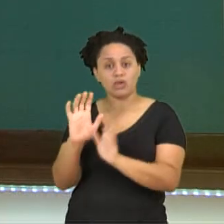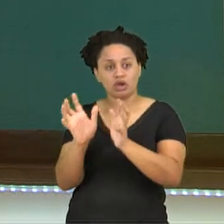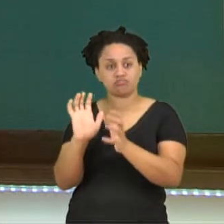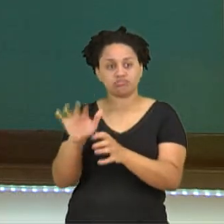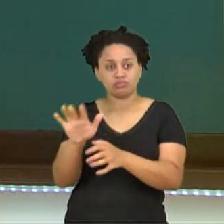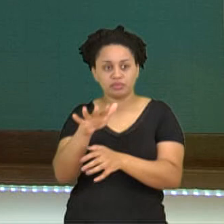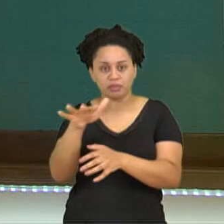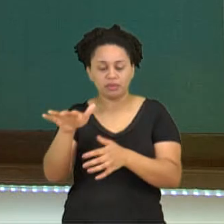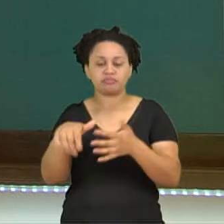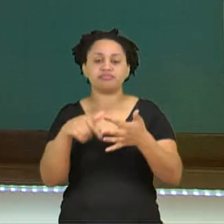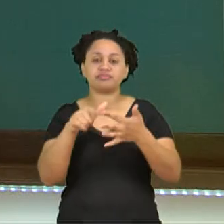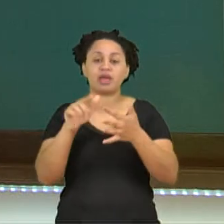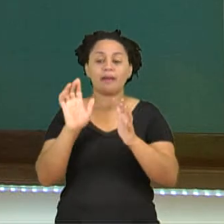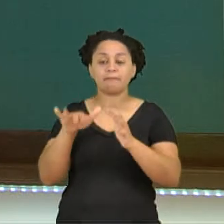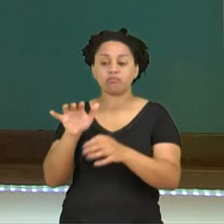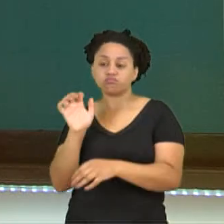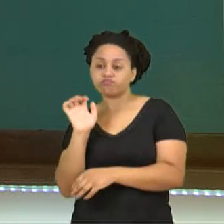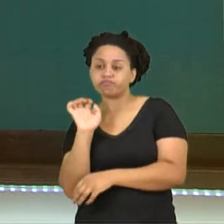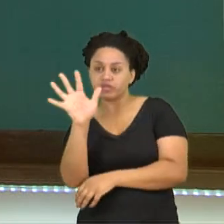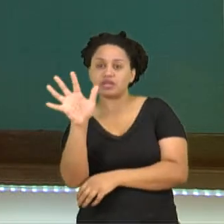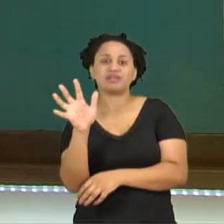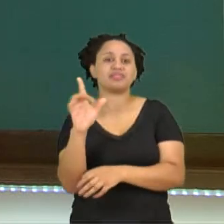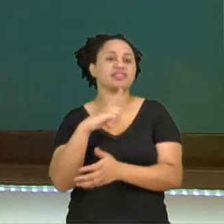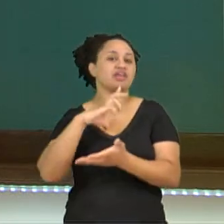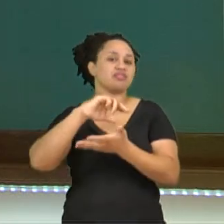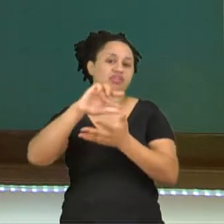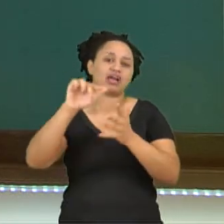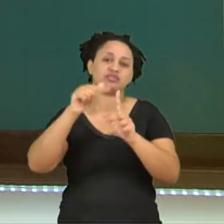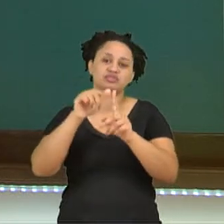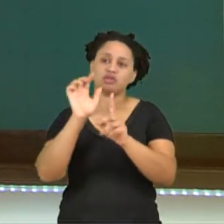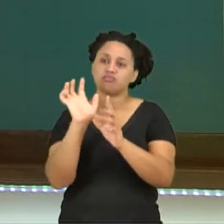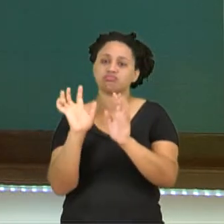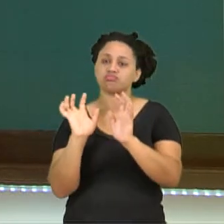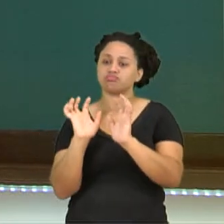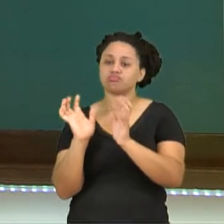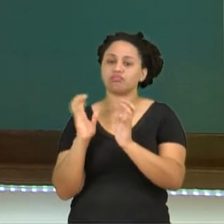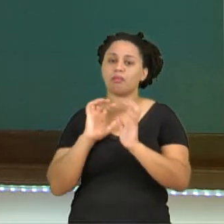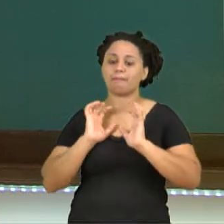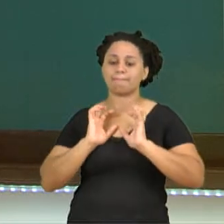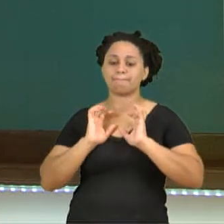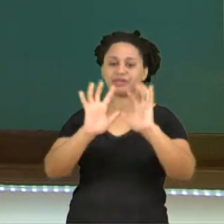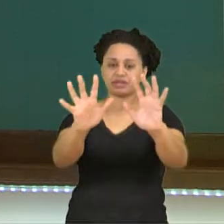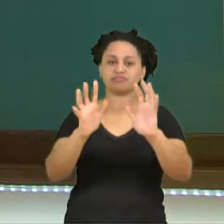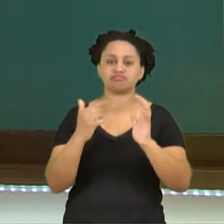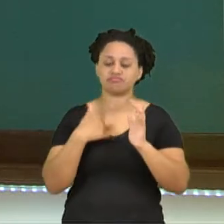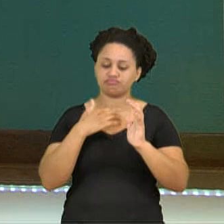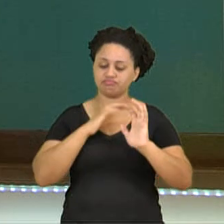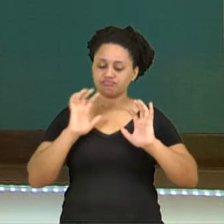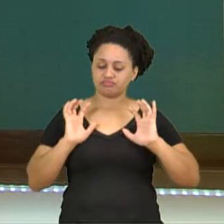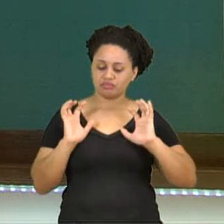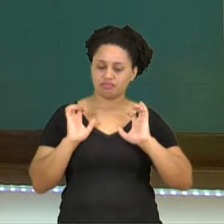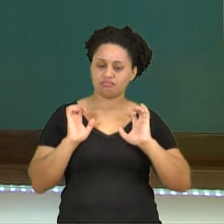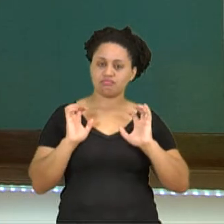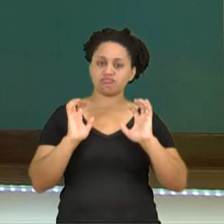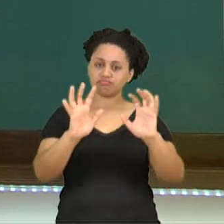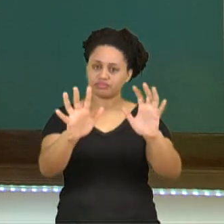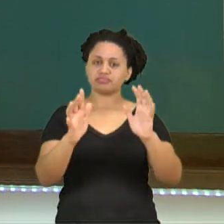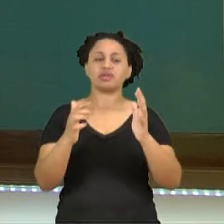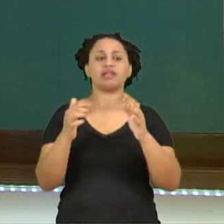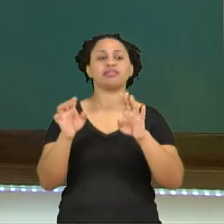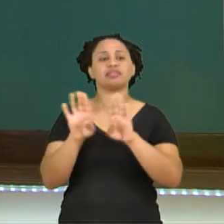o passe, tem vários tipos de passe, como passe de peito, né, direção do peito para